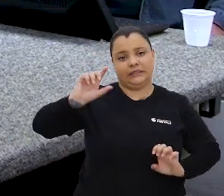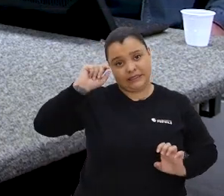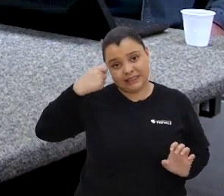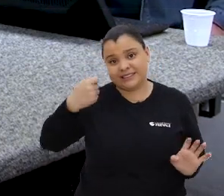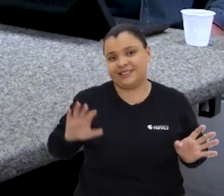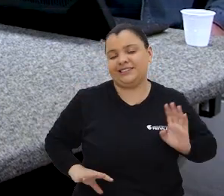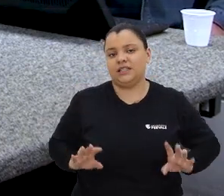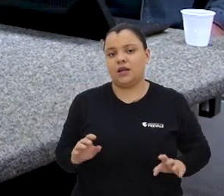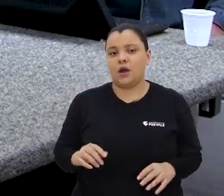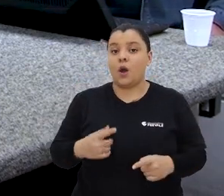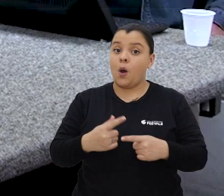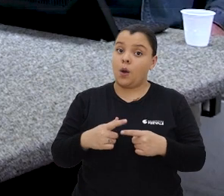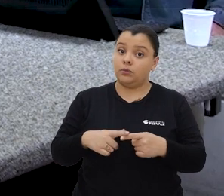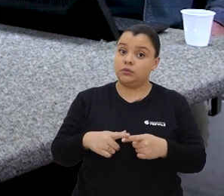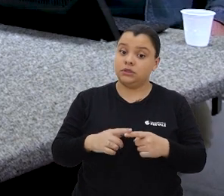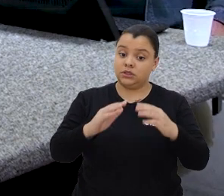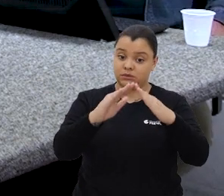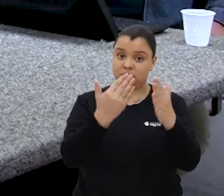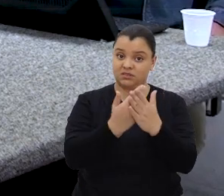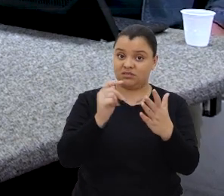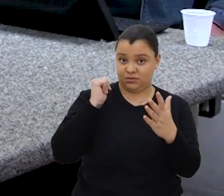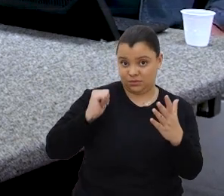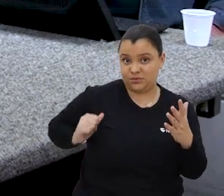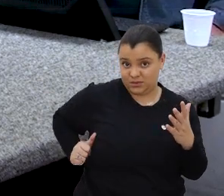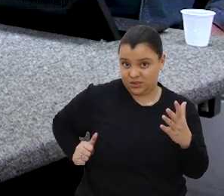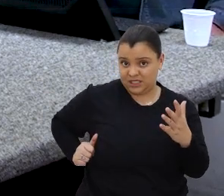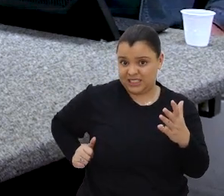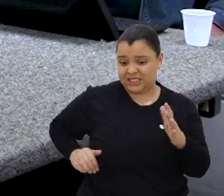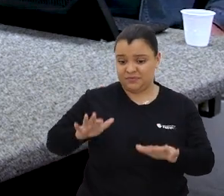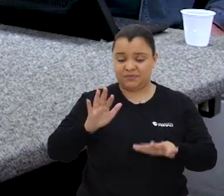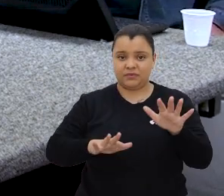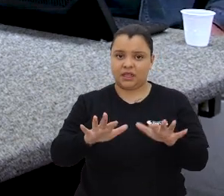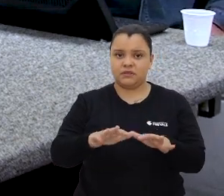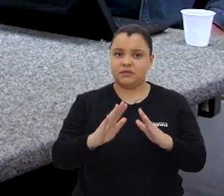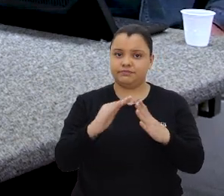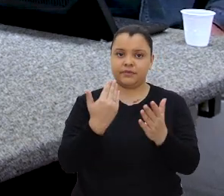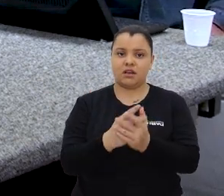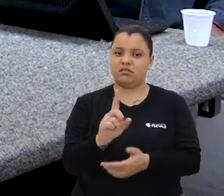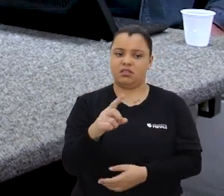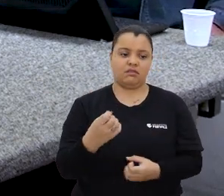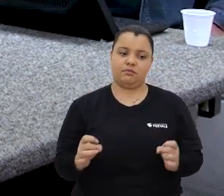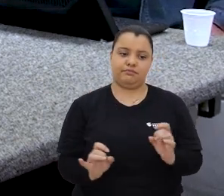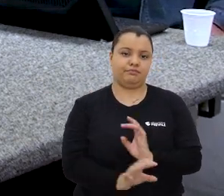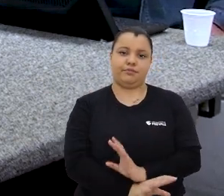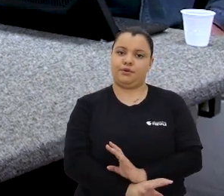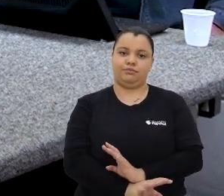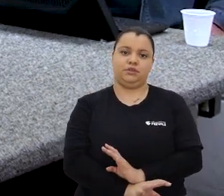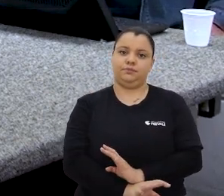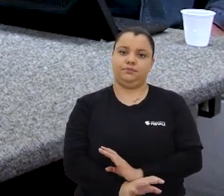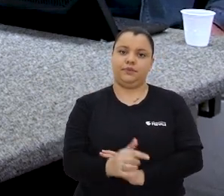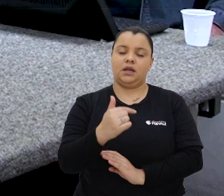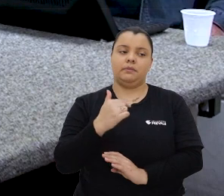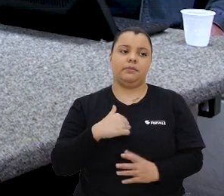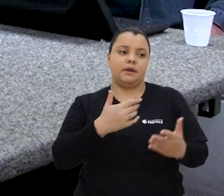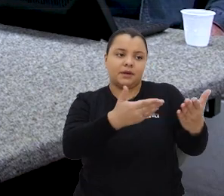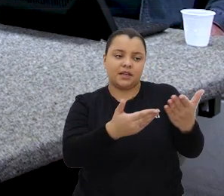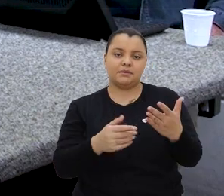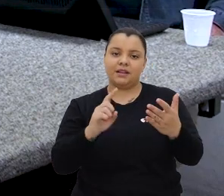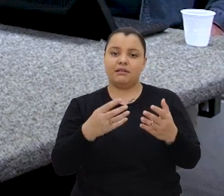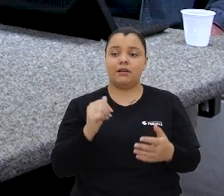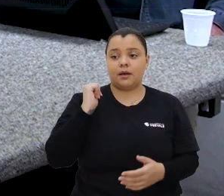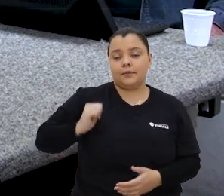Né? Porque ser um aluno bolsista dentro de um espaço, muitas vezes as escolas não estão preparadas o suficiente, porque não é só dar a